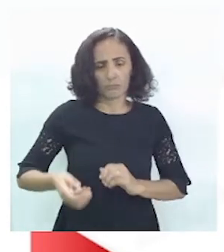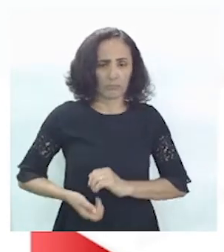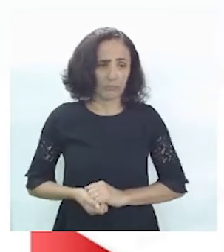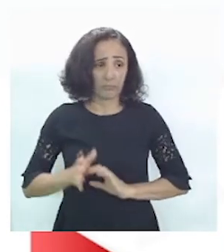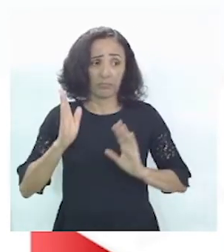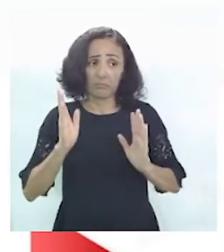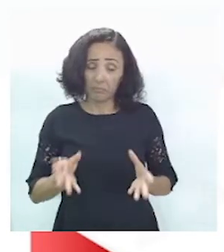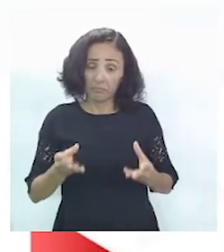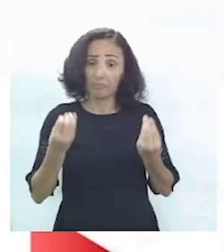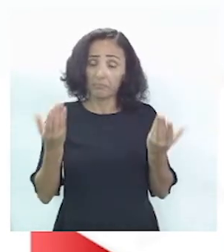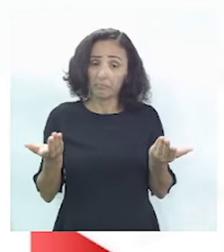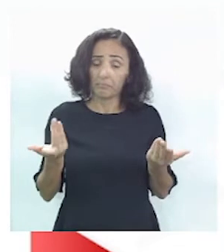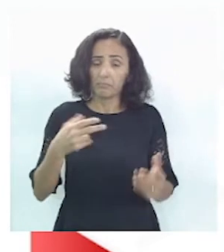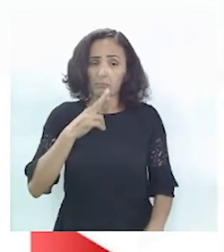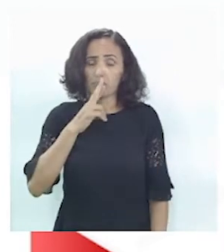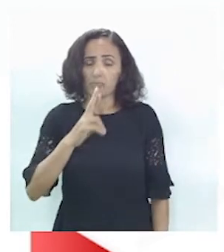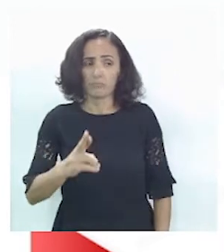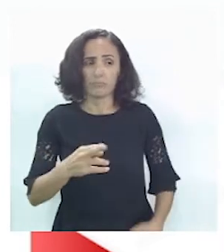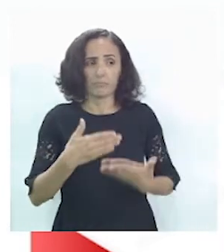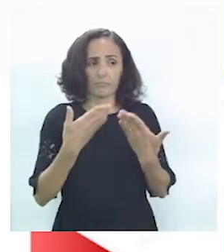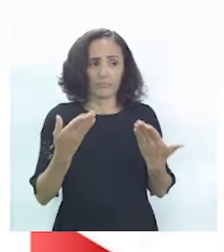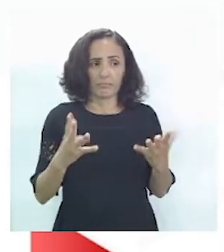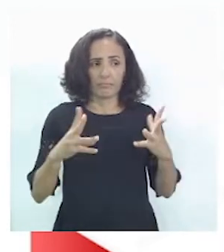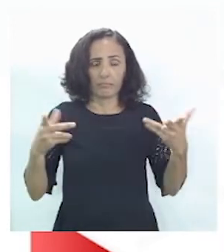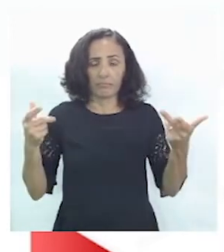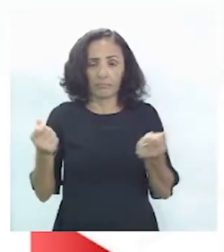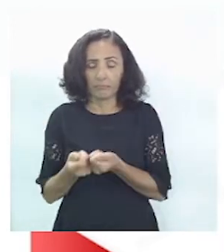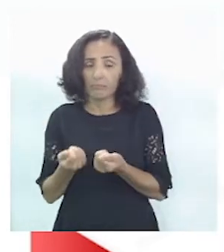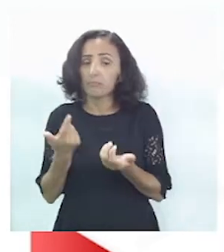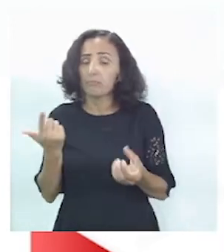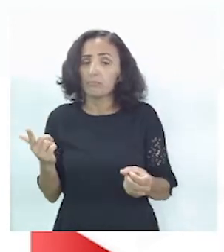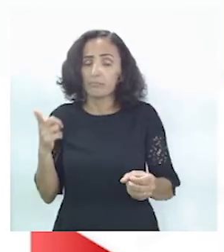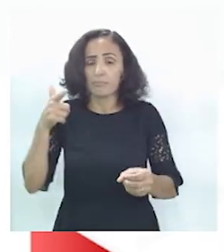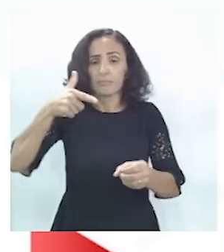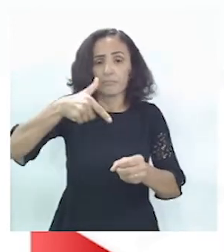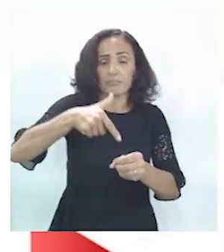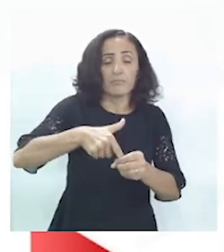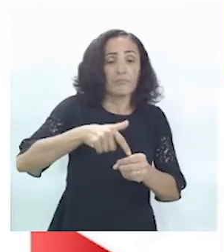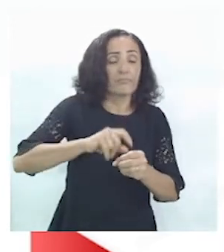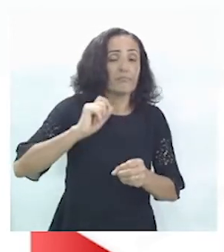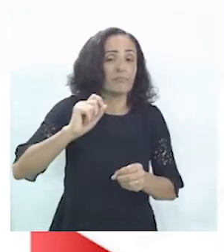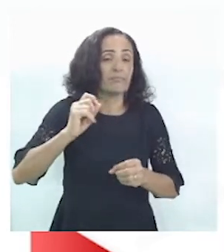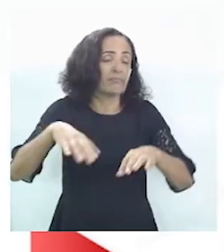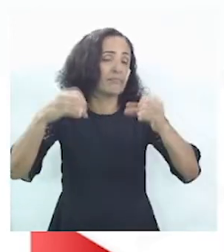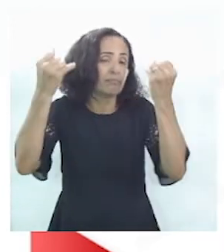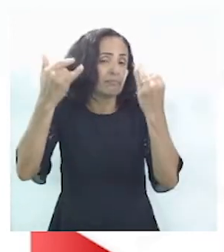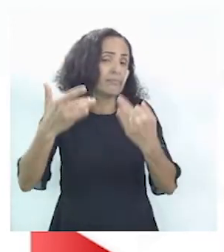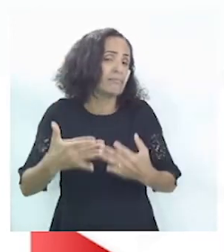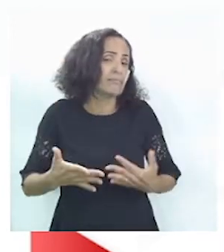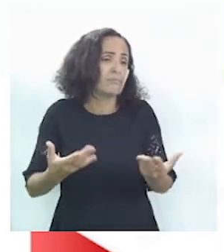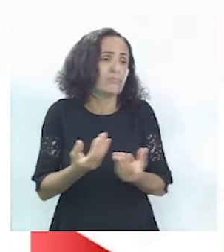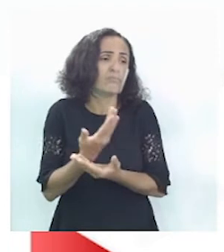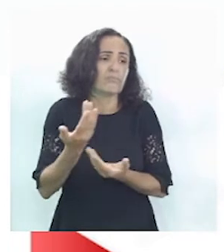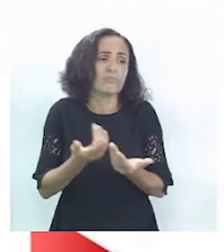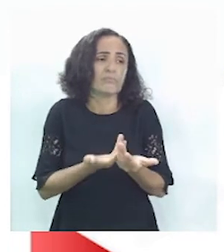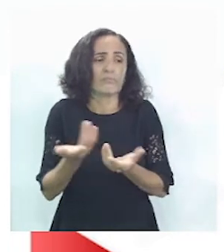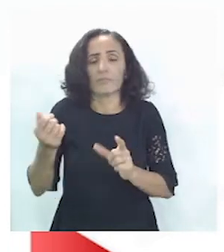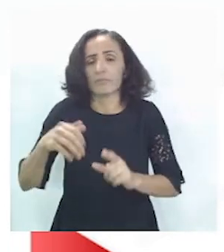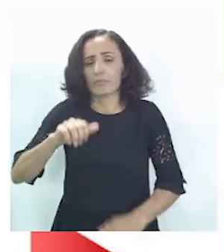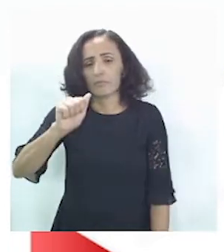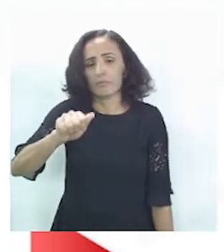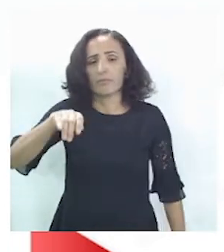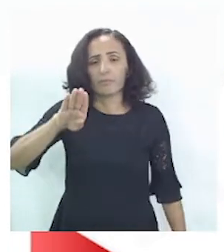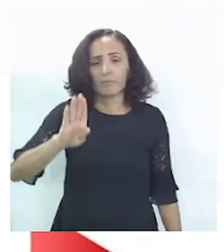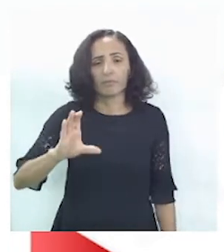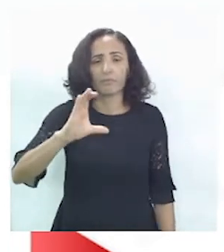como resolução, como eu estou falando ali de combustível fóssil, a gente tem a gasolina, a água, o